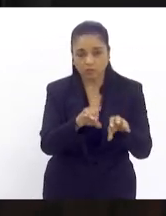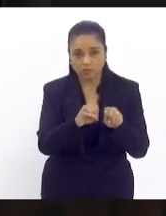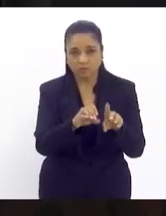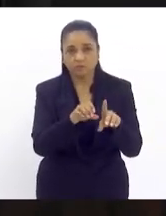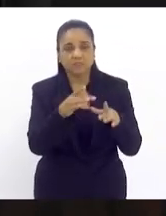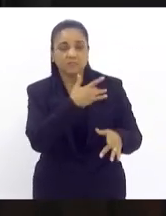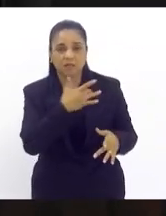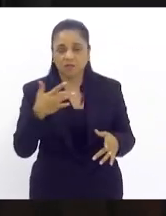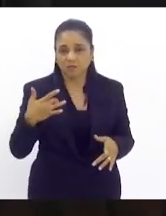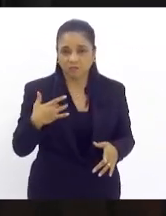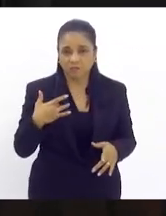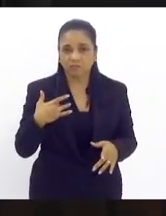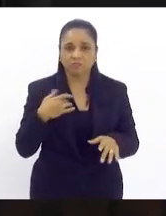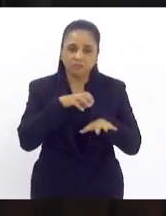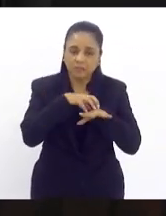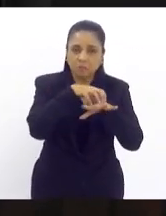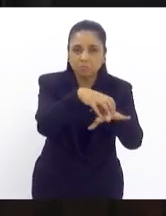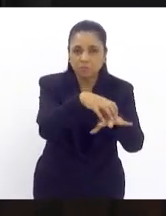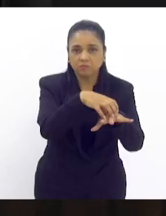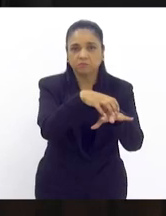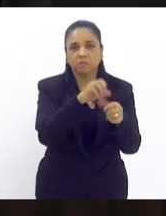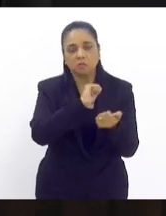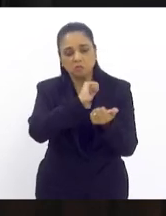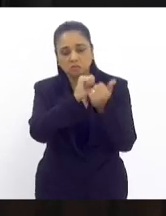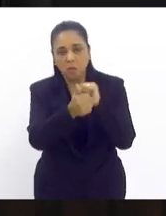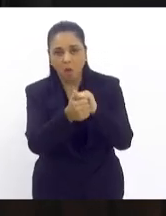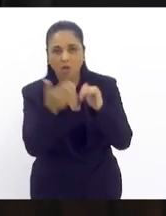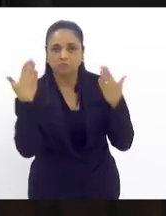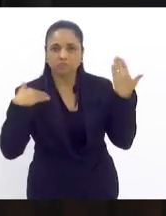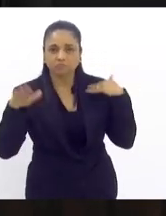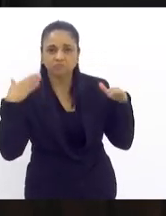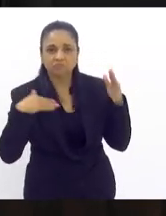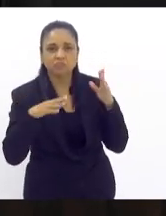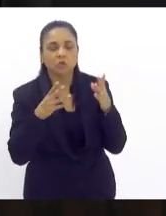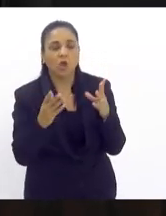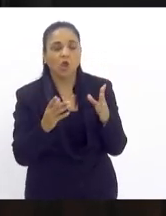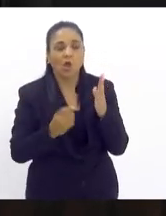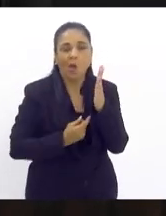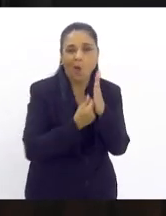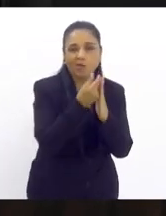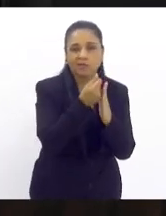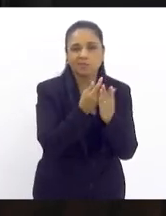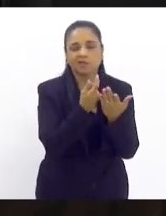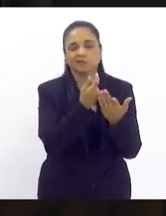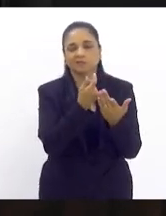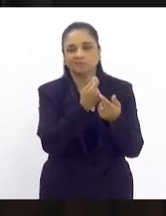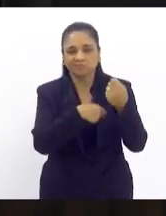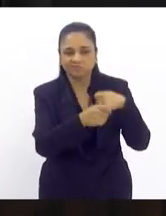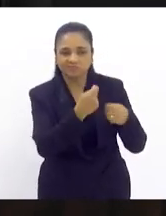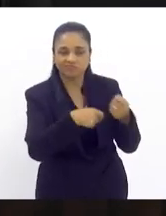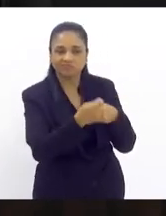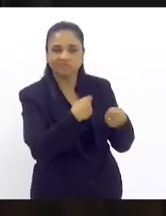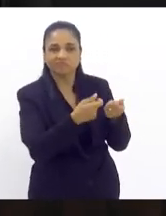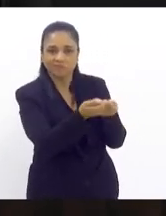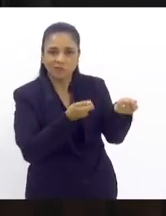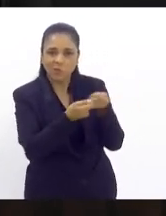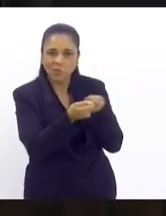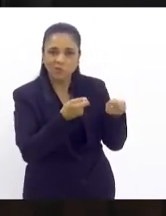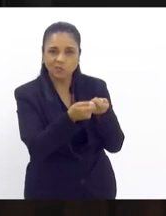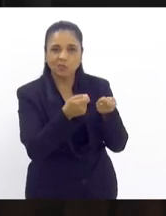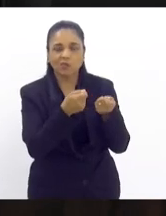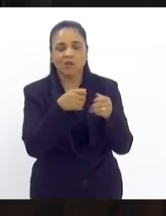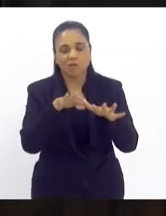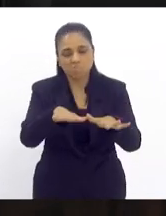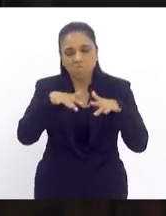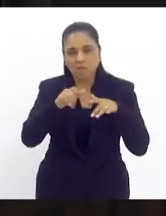de Saúde, de Transportes, de Esporte e Lazer, de Orçamento, Finanças, Fiscalização Financeira e Controle, a emenda de